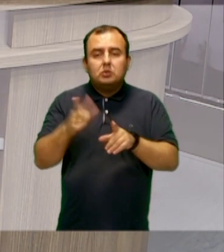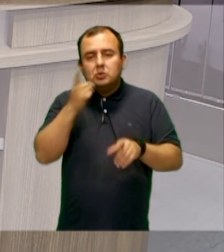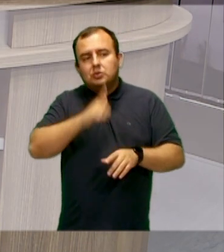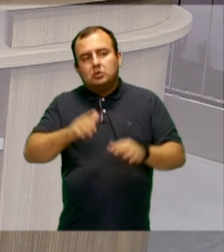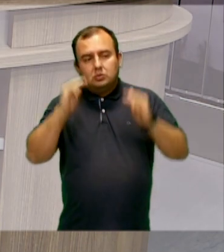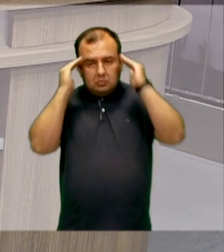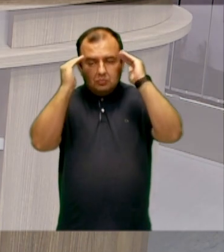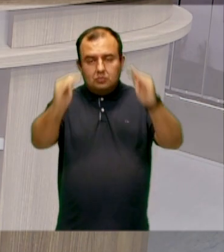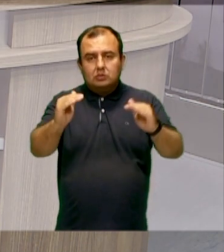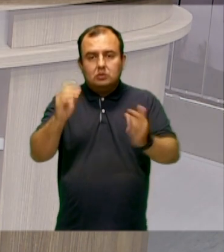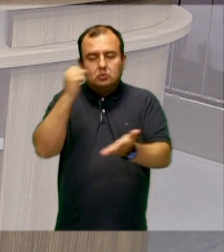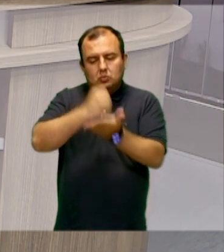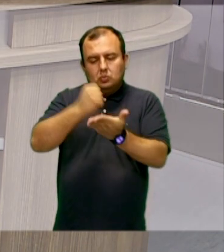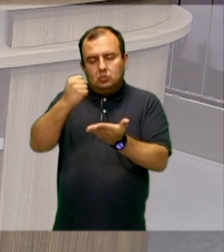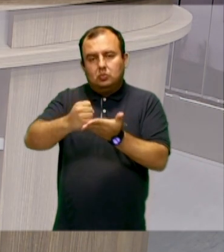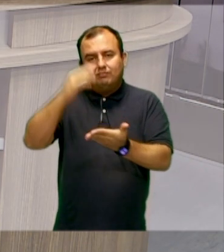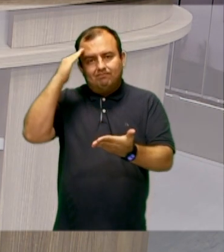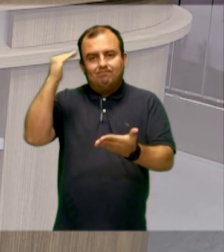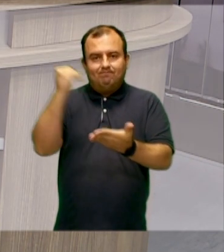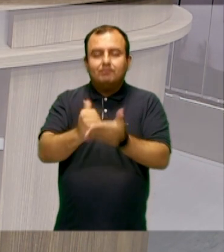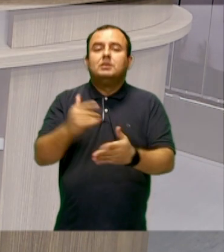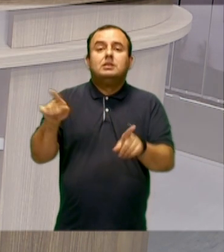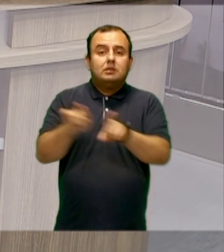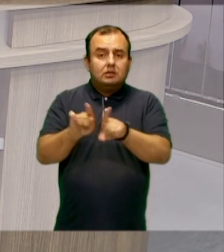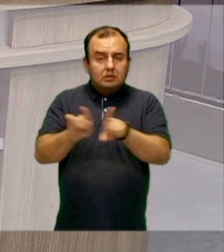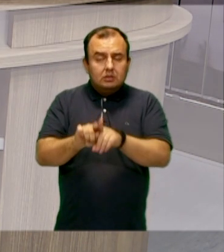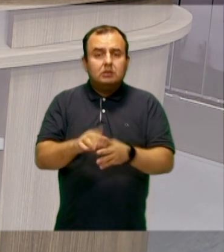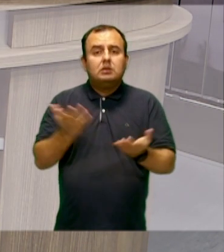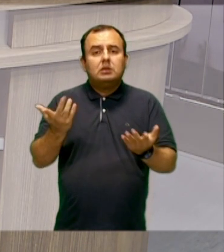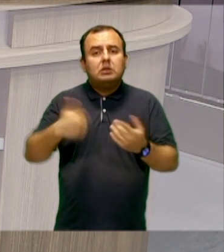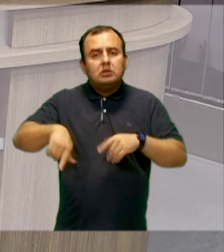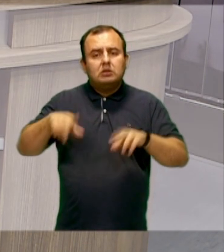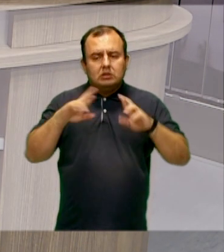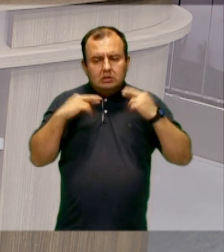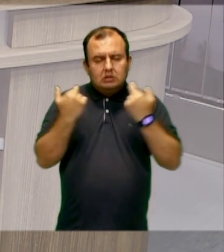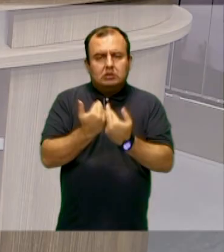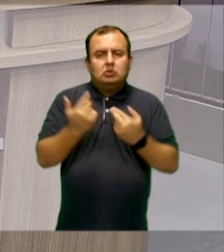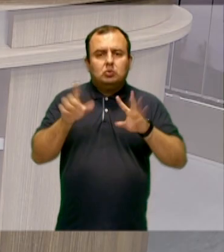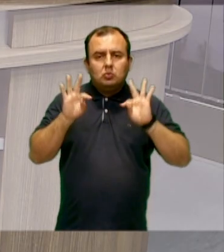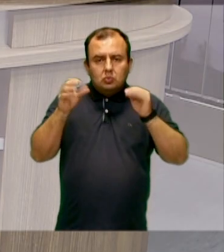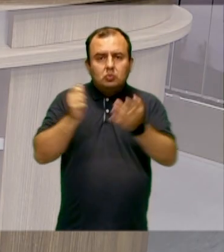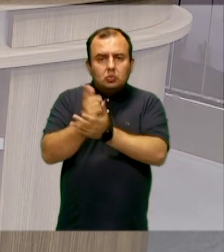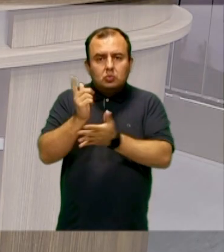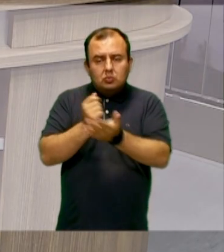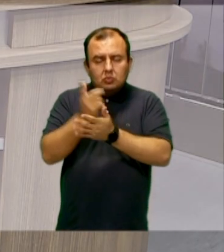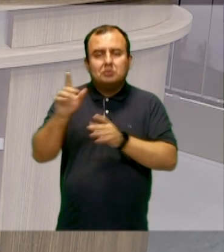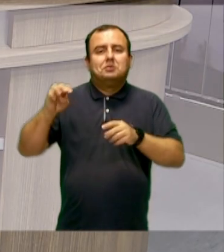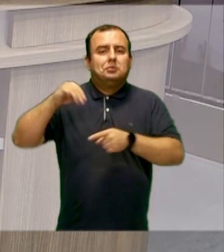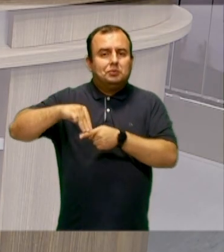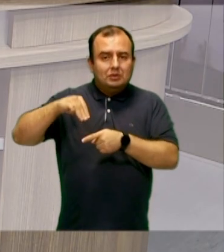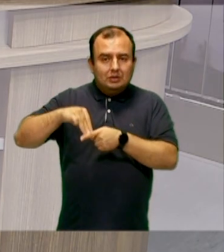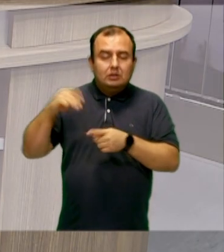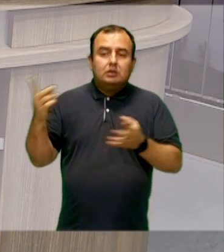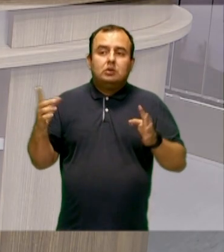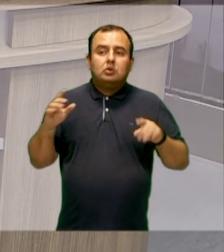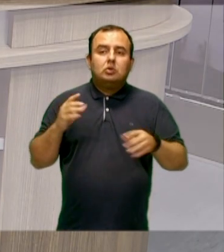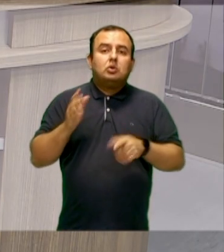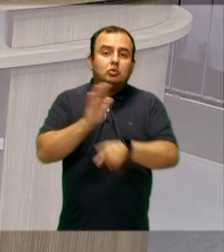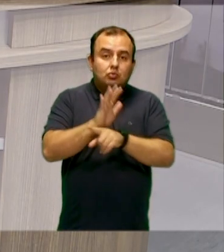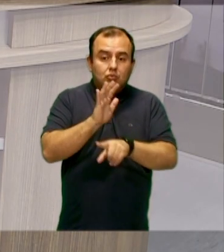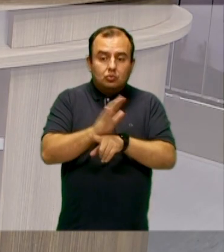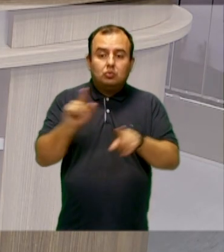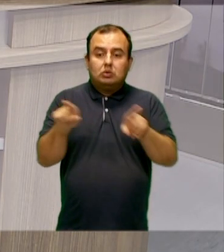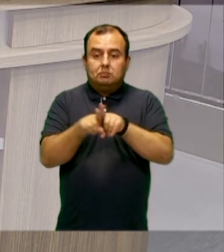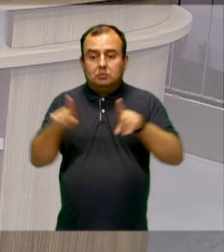parte deles do contrato, vamos assim dizer. Então, a gente fez essa reunião com todos os compradores do município e auxiliou no que